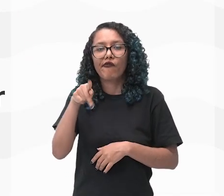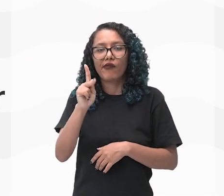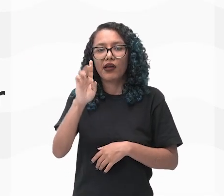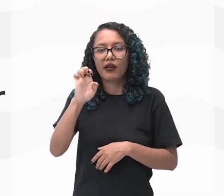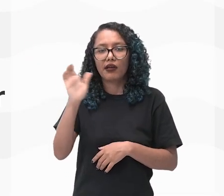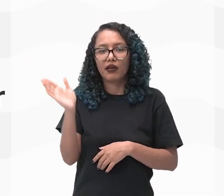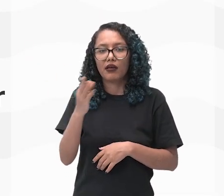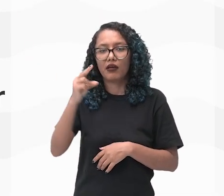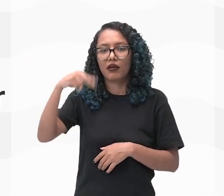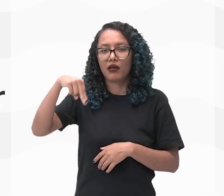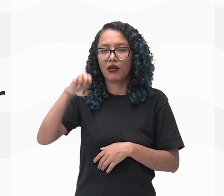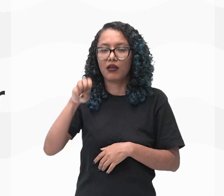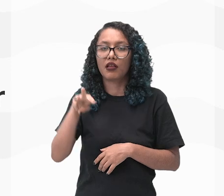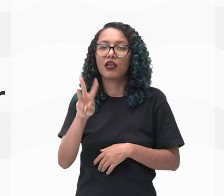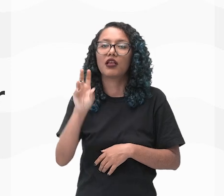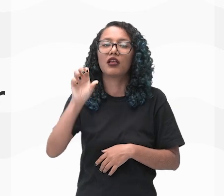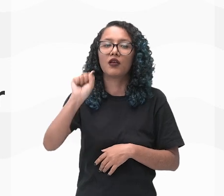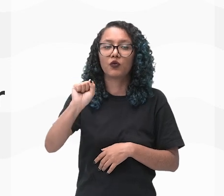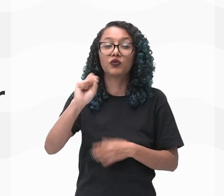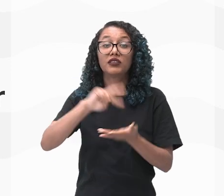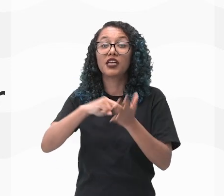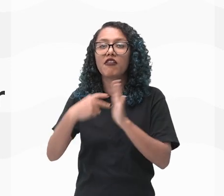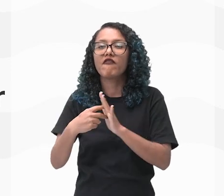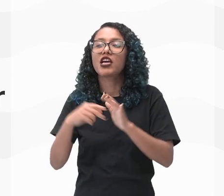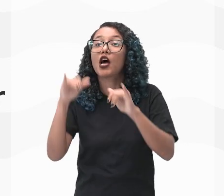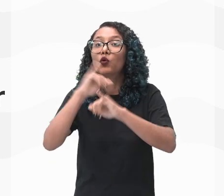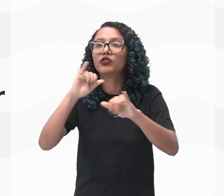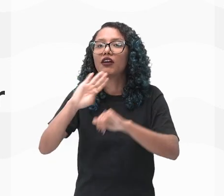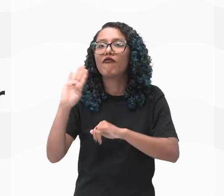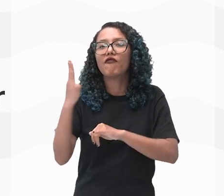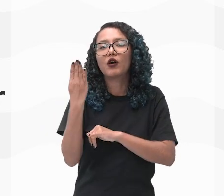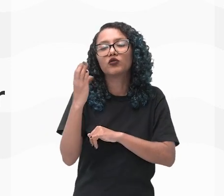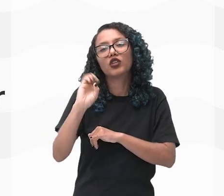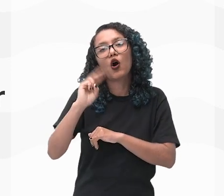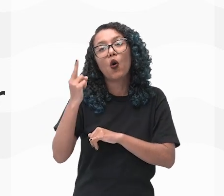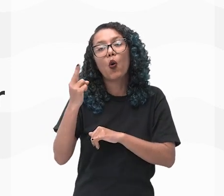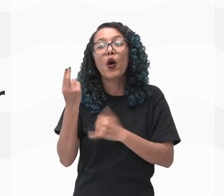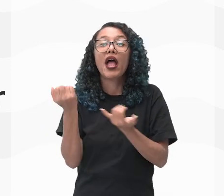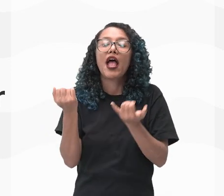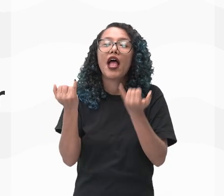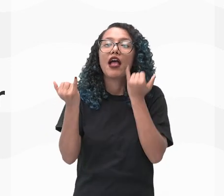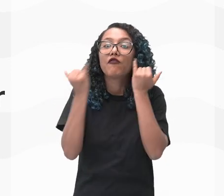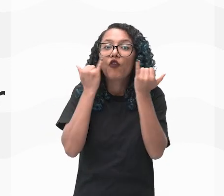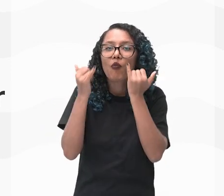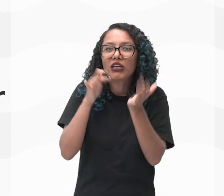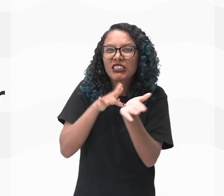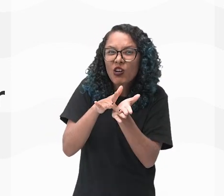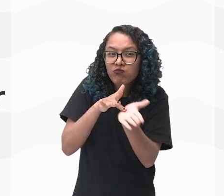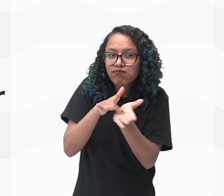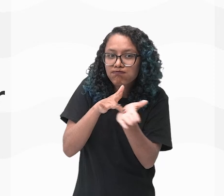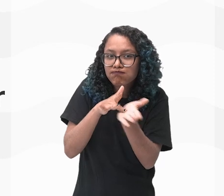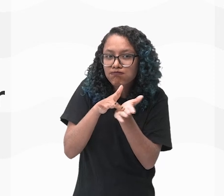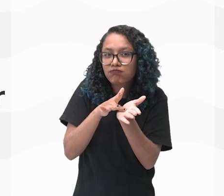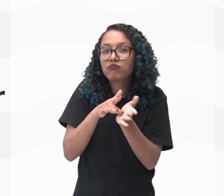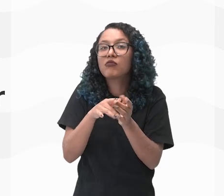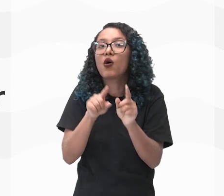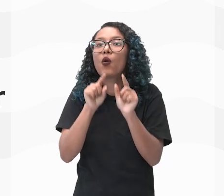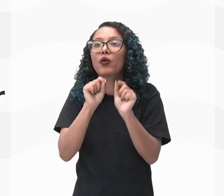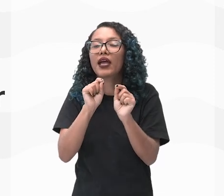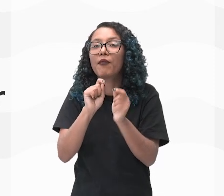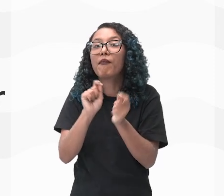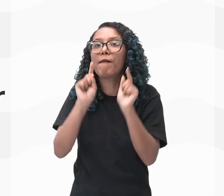ou informações enganosas apresentadas como notícias. Elas geralmente